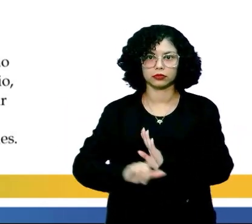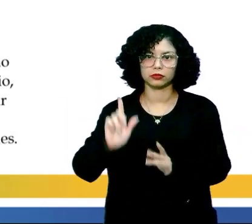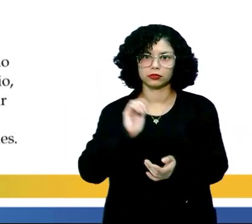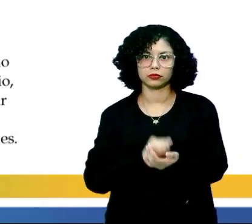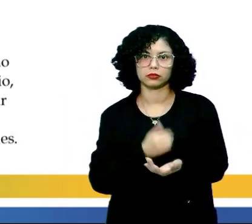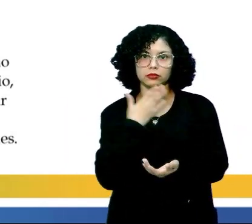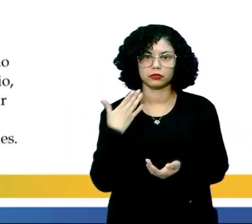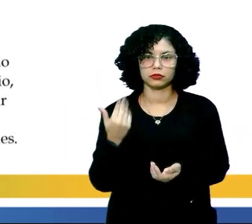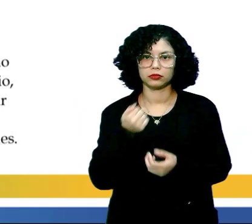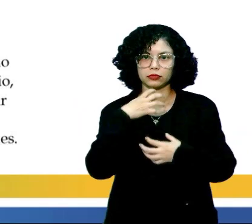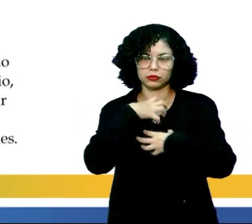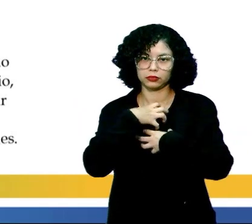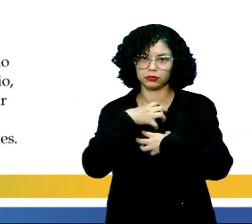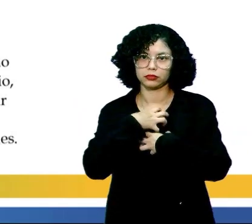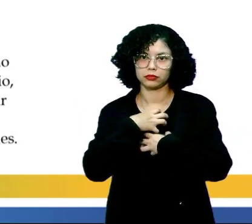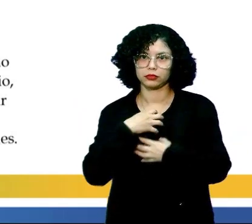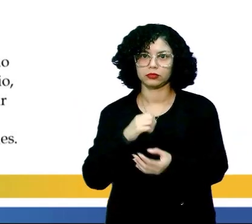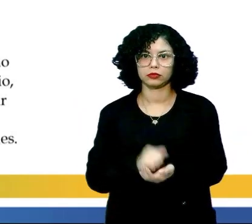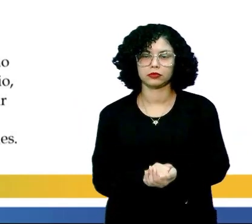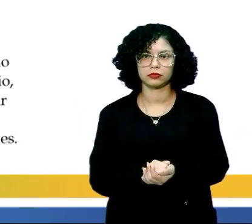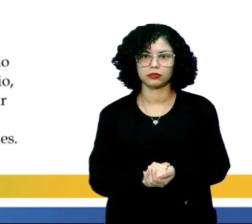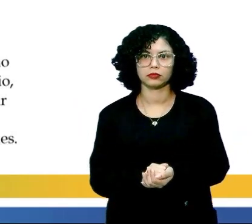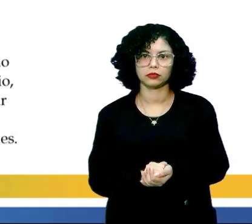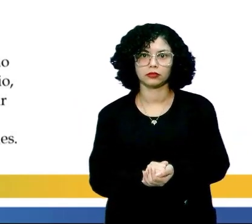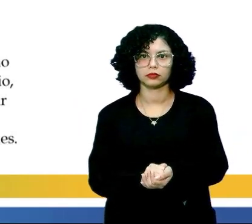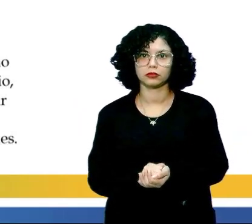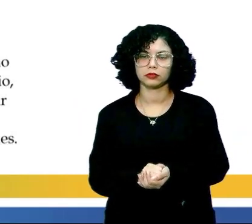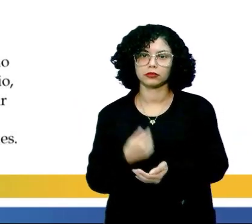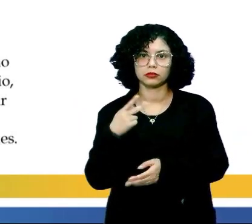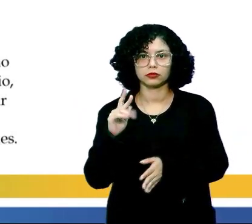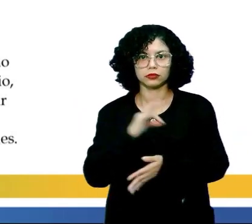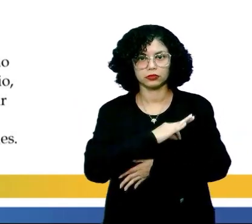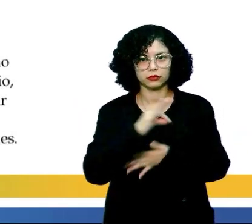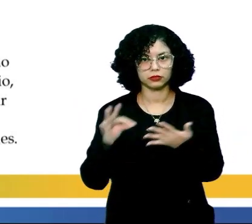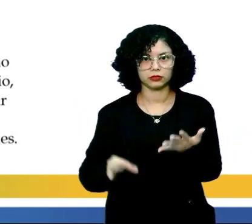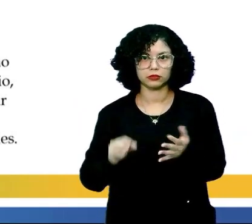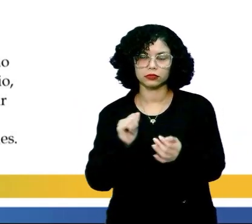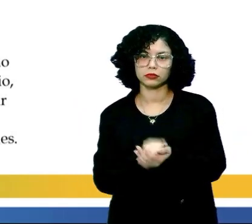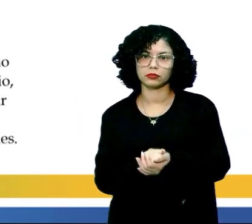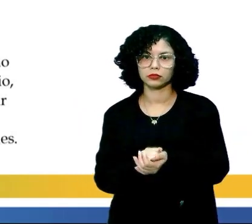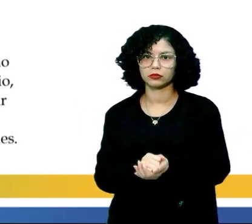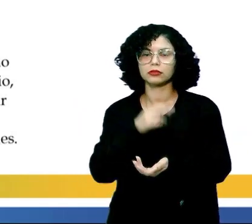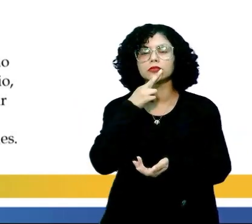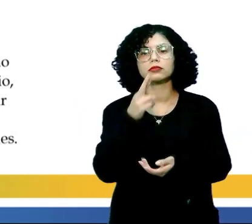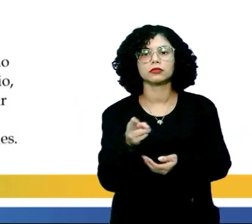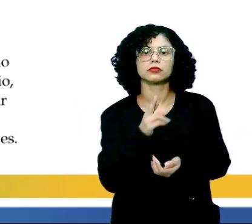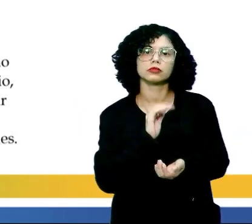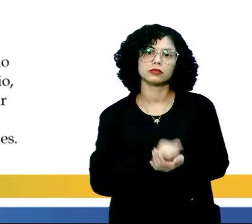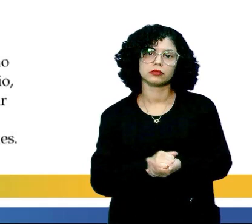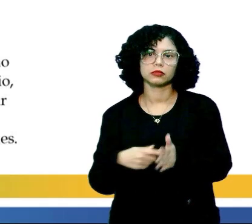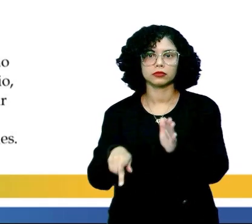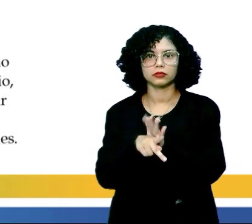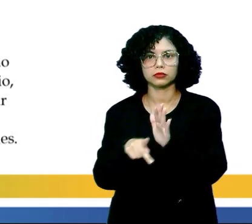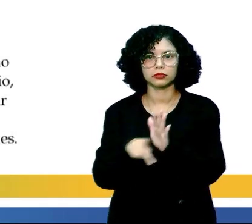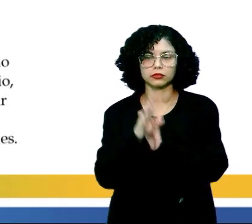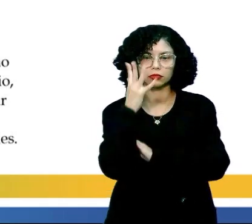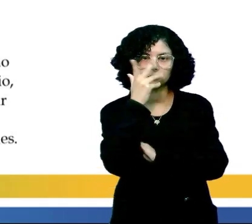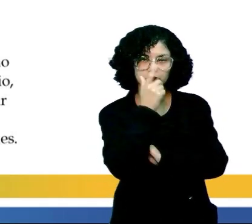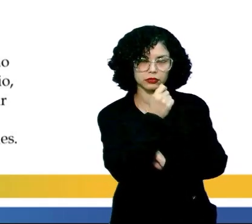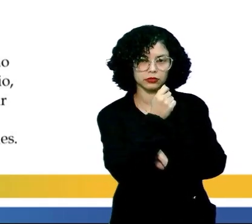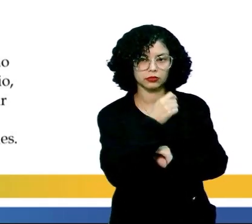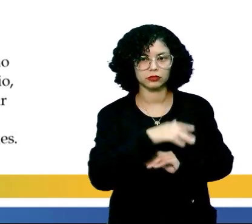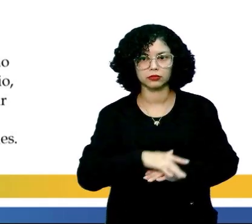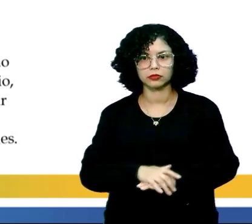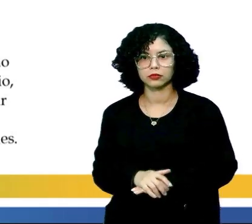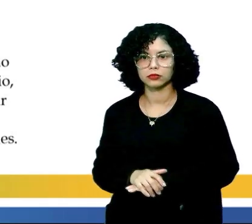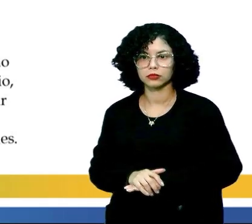literário de agradar e comover os sentidos, na medida em que seus elementos formais